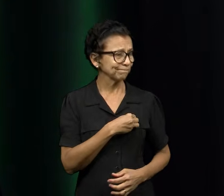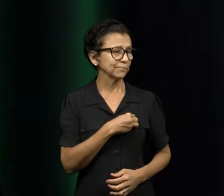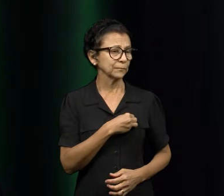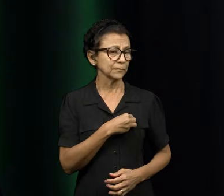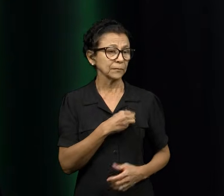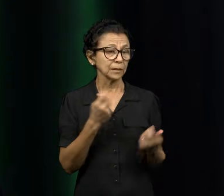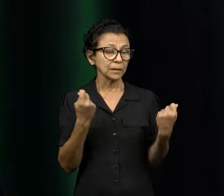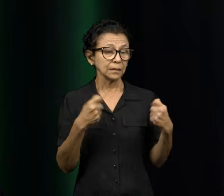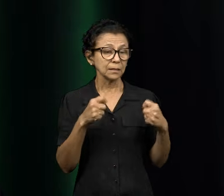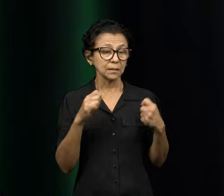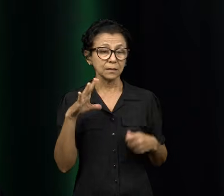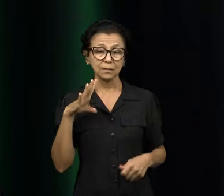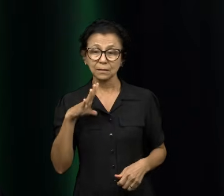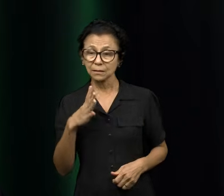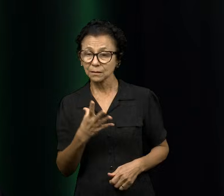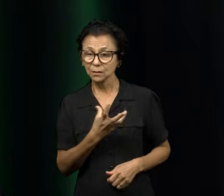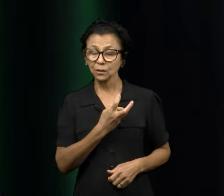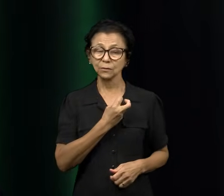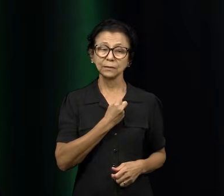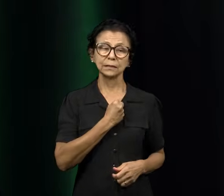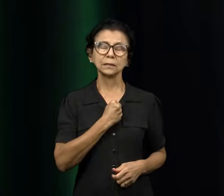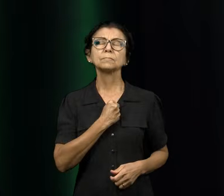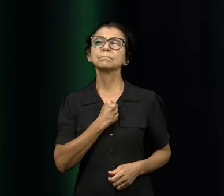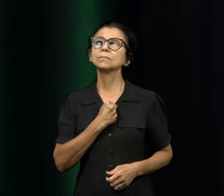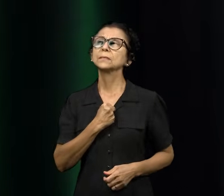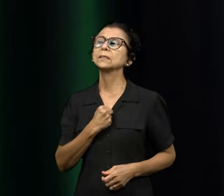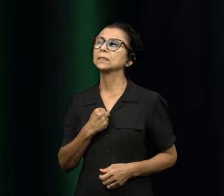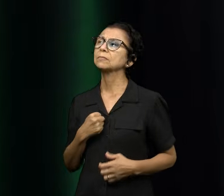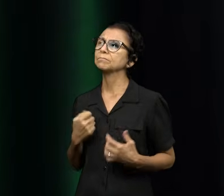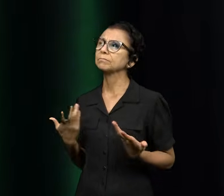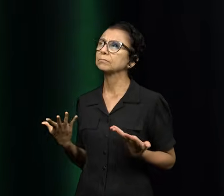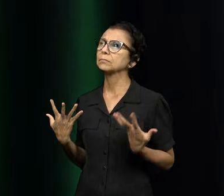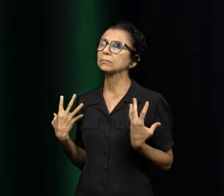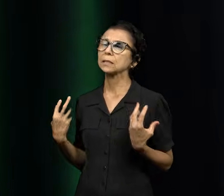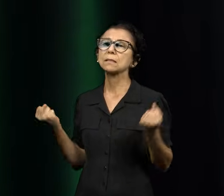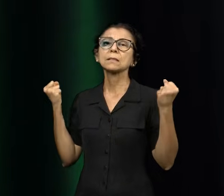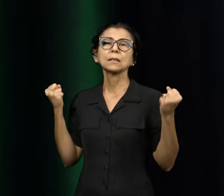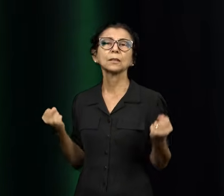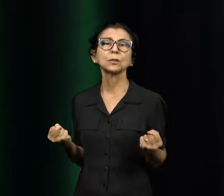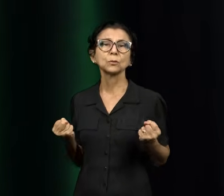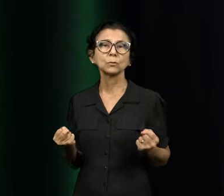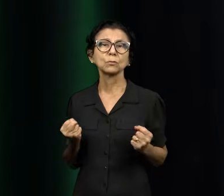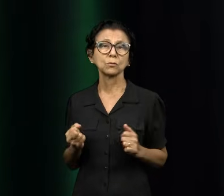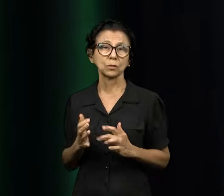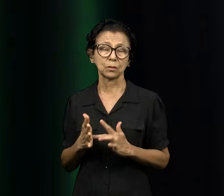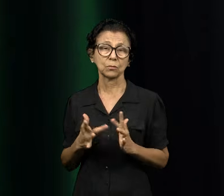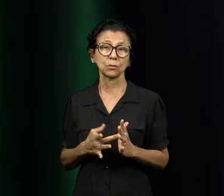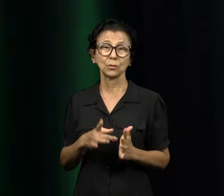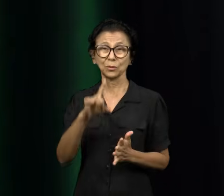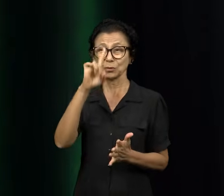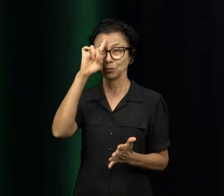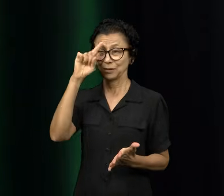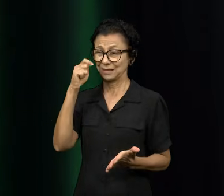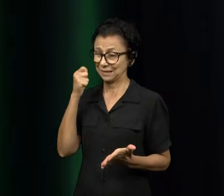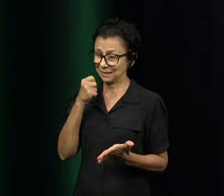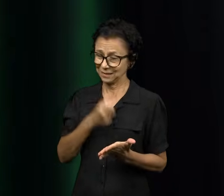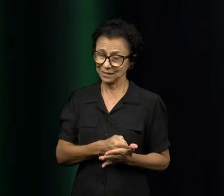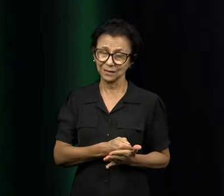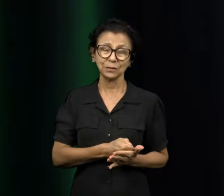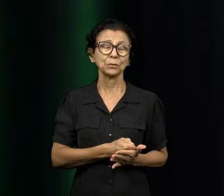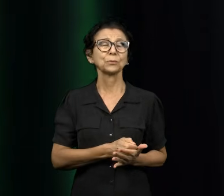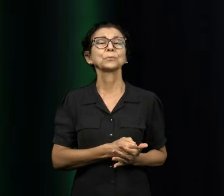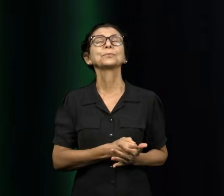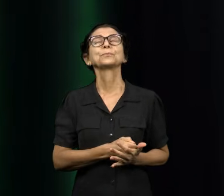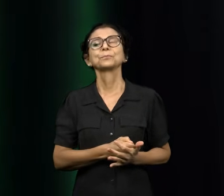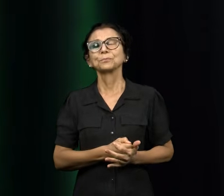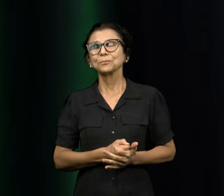salvação. Agora é o momento em que eu decido, eu quero aceitar. Quando eu tomo essa decisão de aceitar